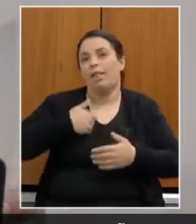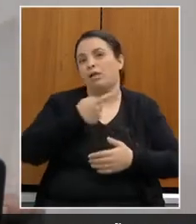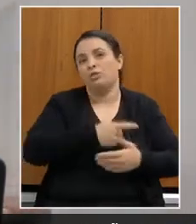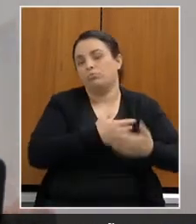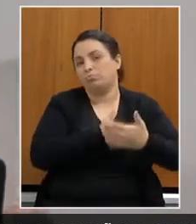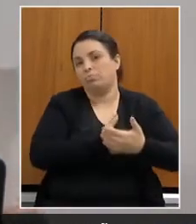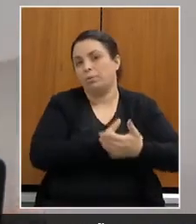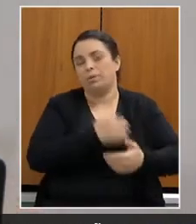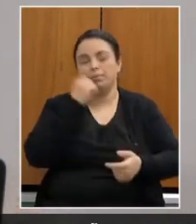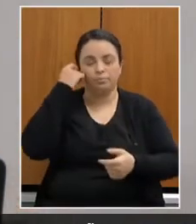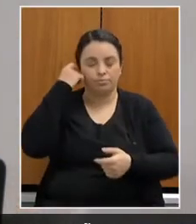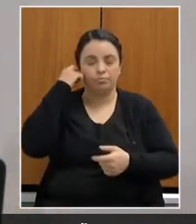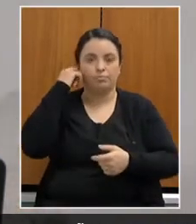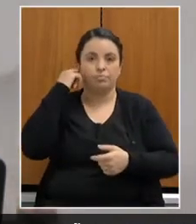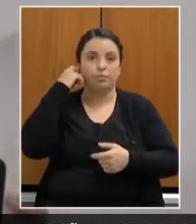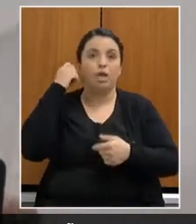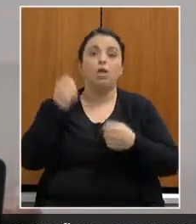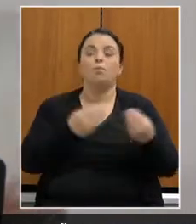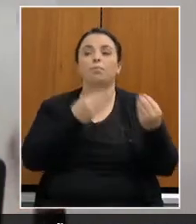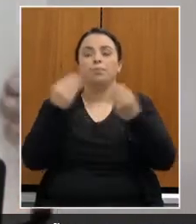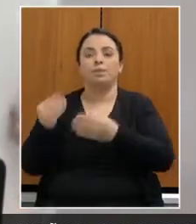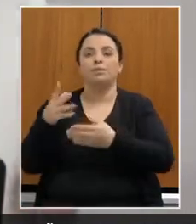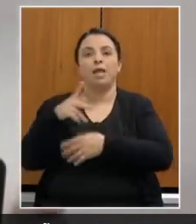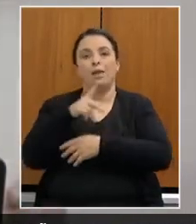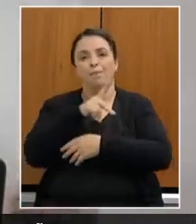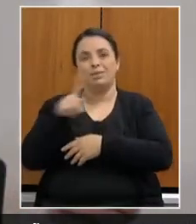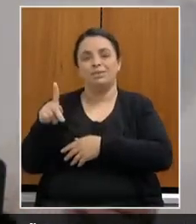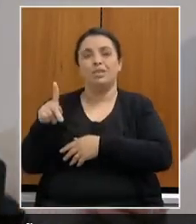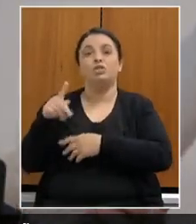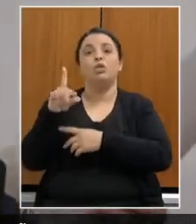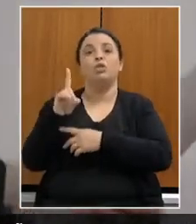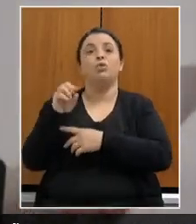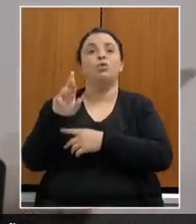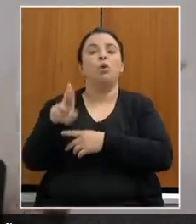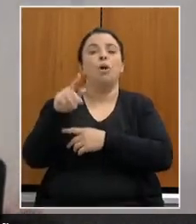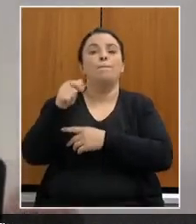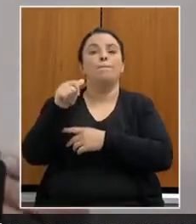Eu passo a presidência ao deputado Dr. Paulo para que os coloque em votação.